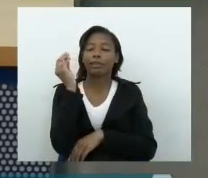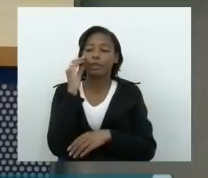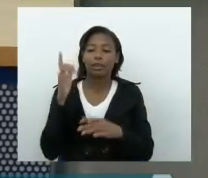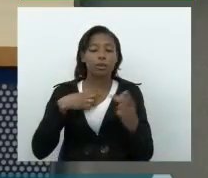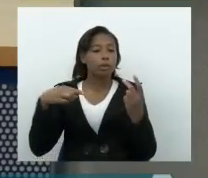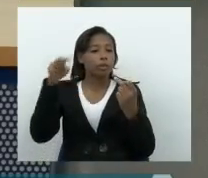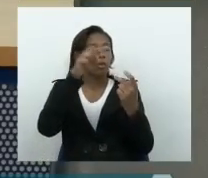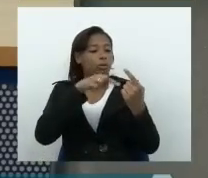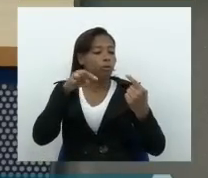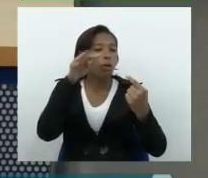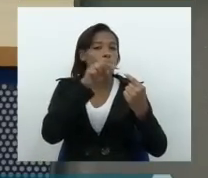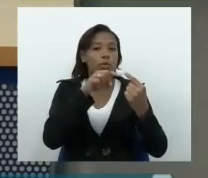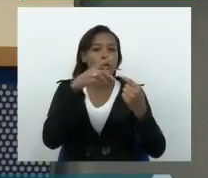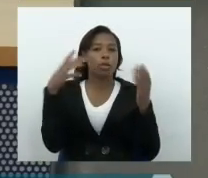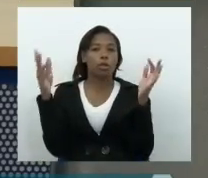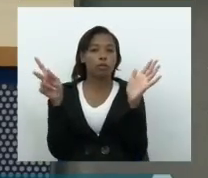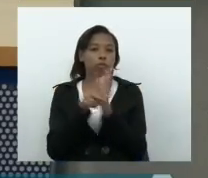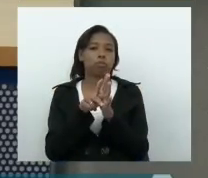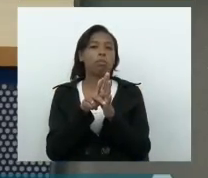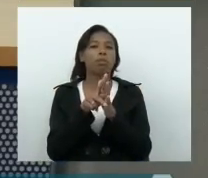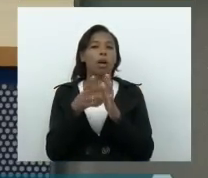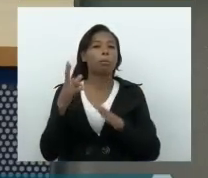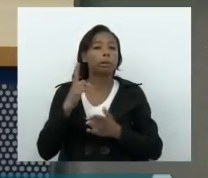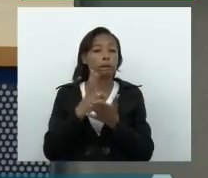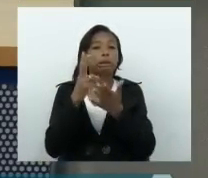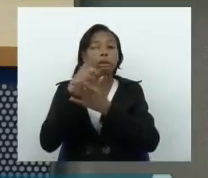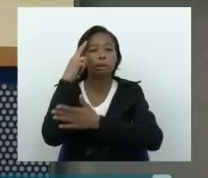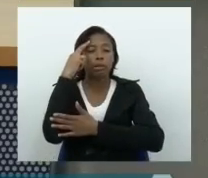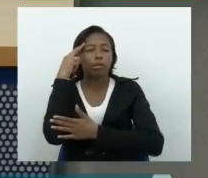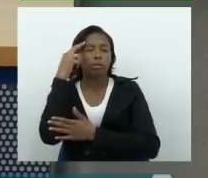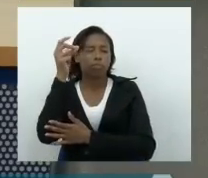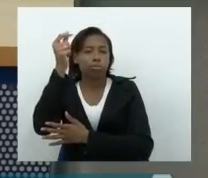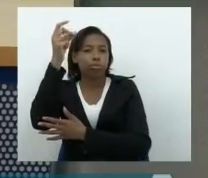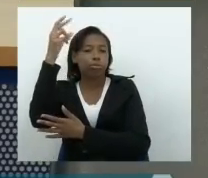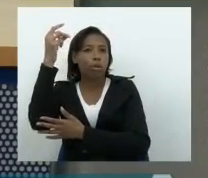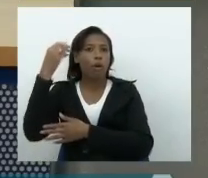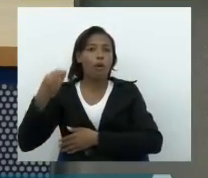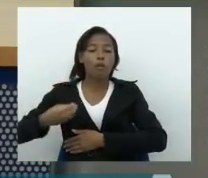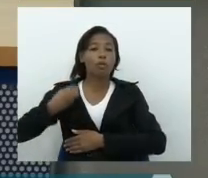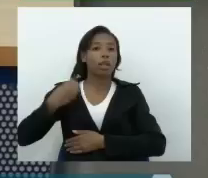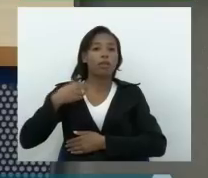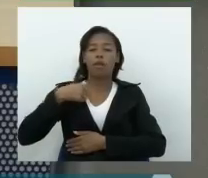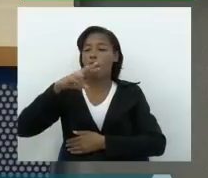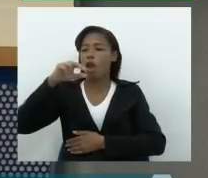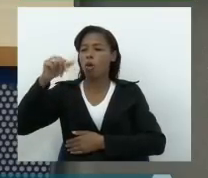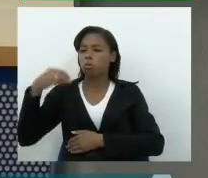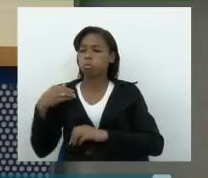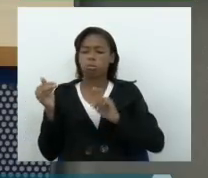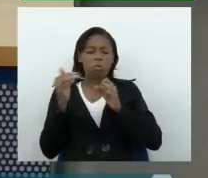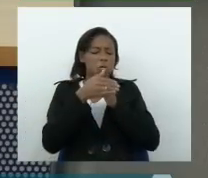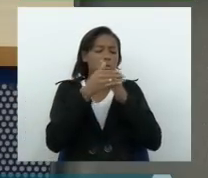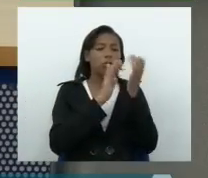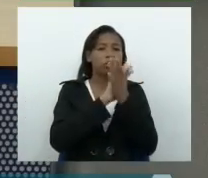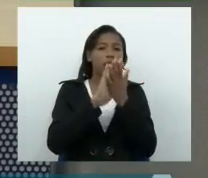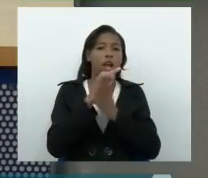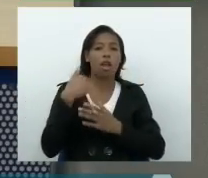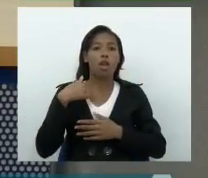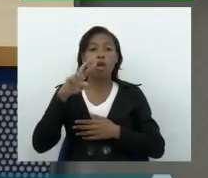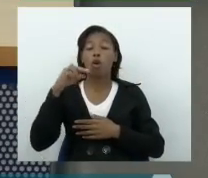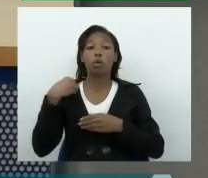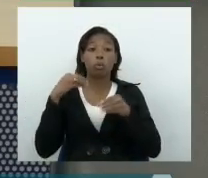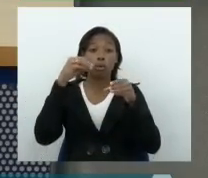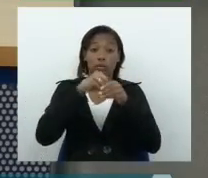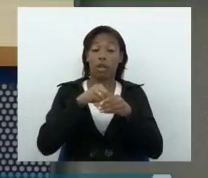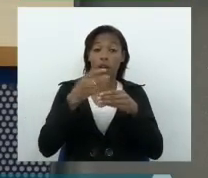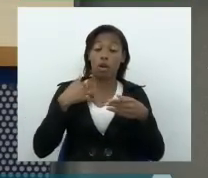objetivar as transformações que eles tanto sonharam. Viva as Farc, Eu nunca vou negar isso e eu não sou membro,